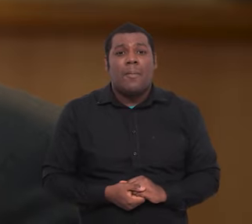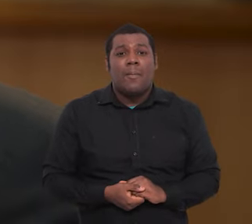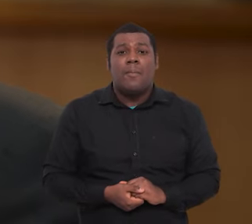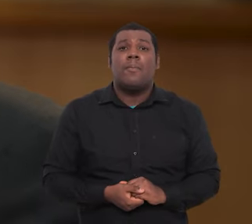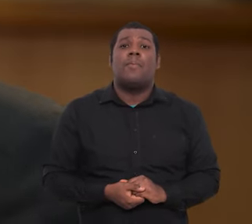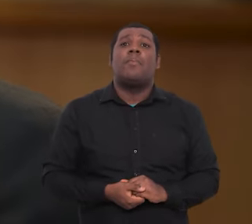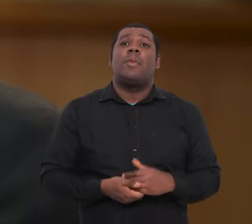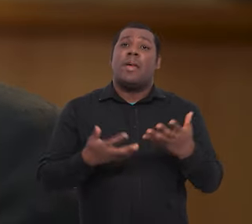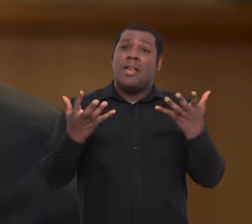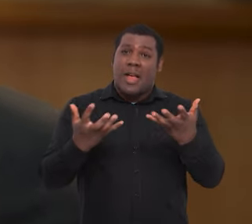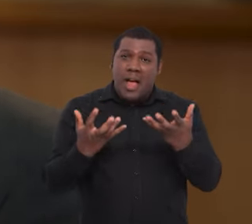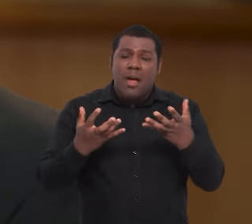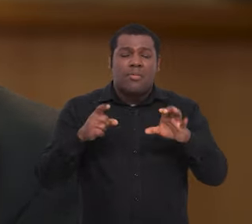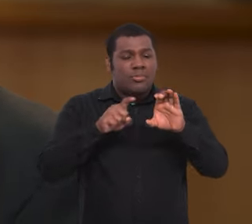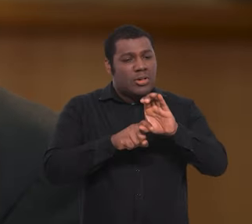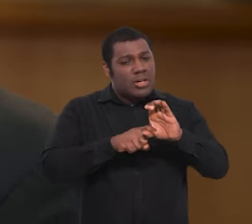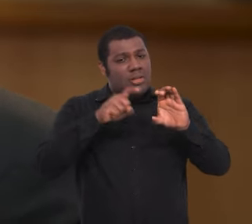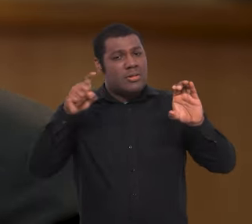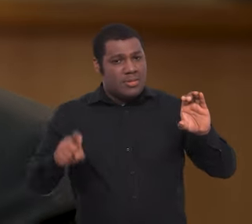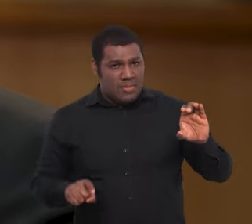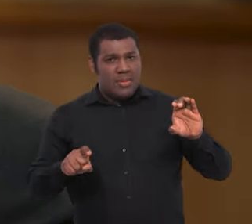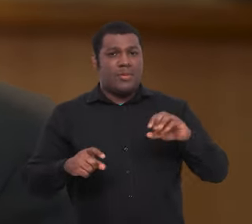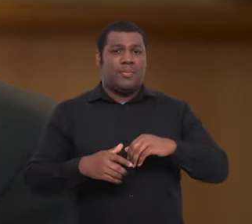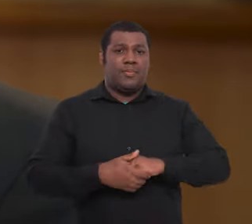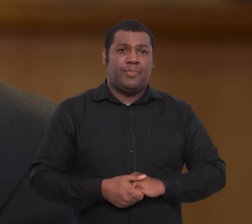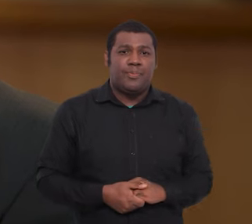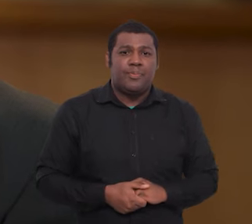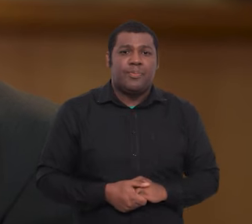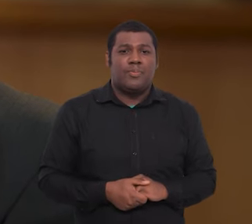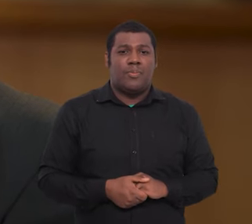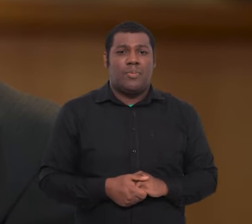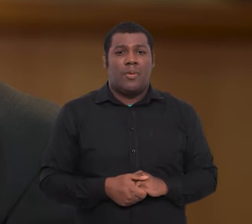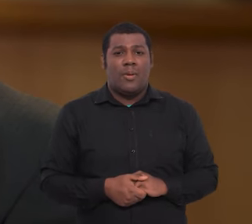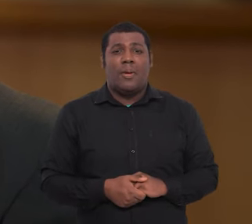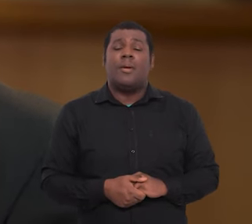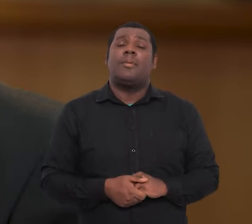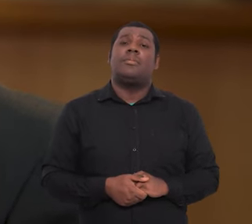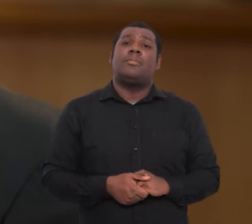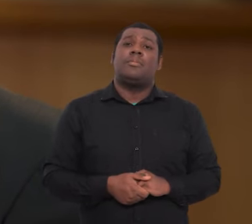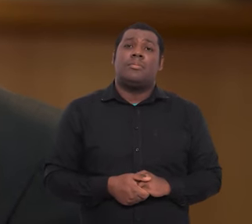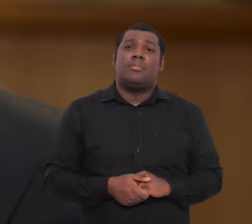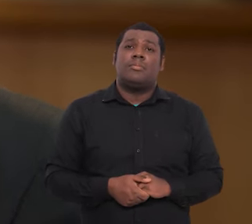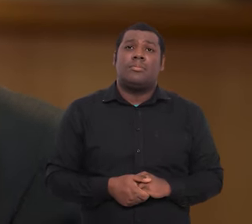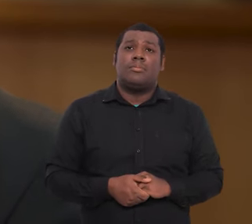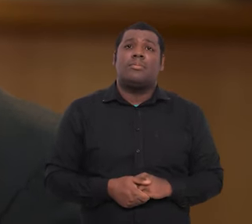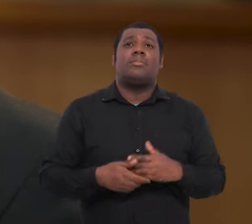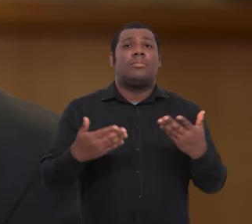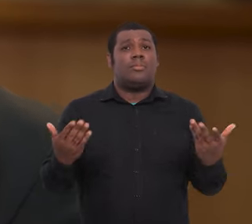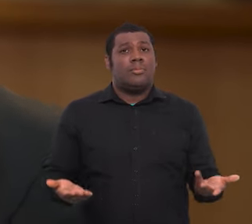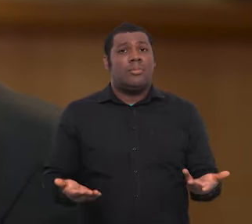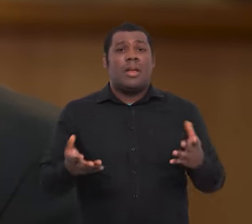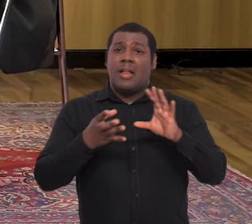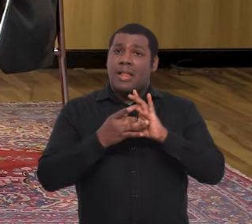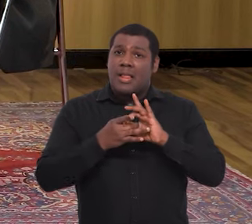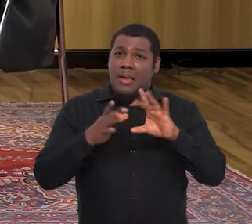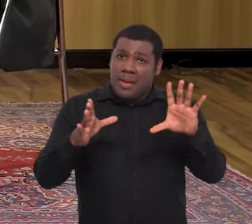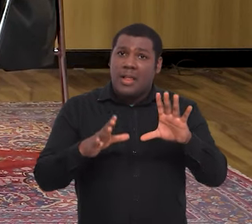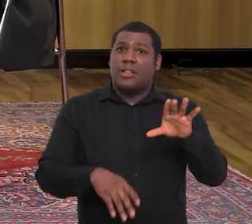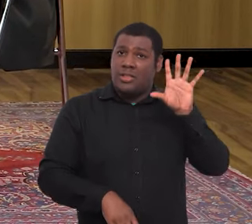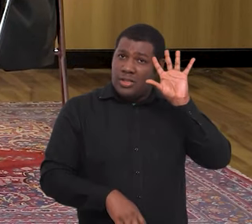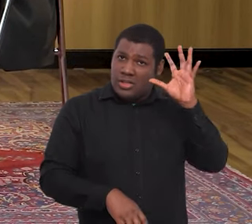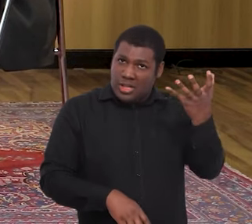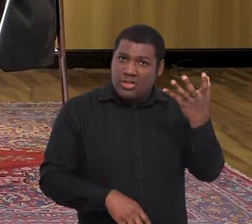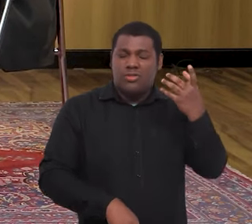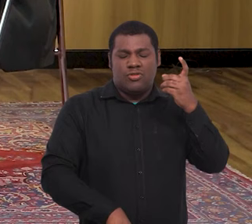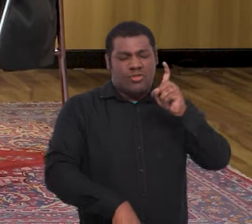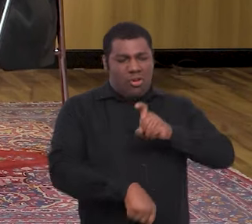queremos autonomia queremos direitos com autonomia queremos preservar a nossa liberdade de estabelecer o